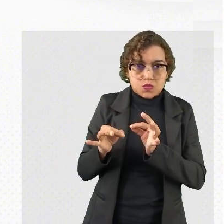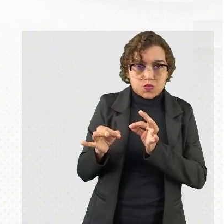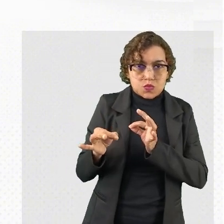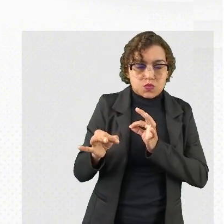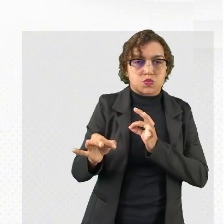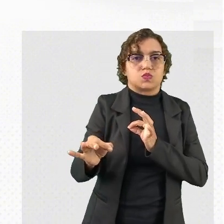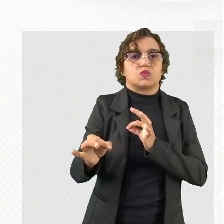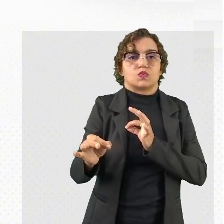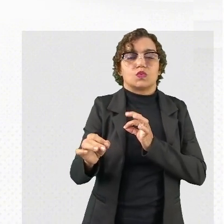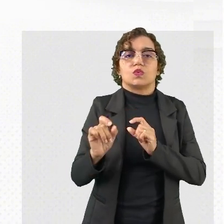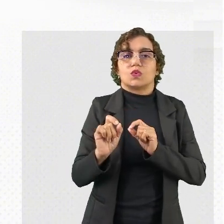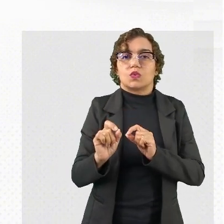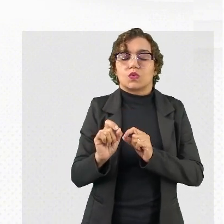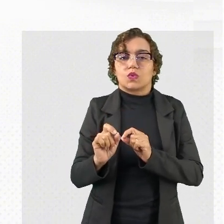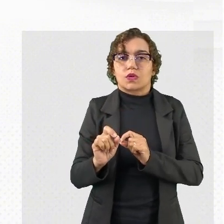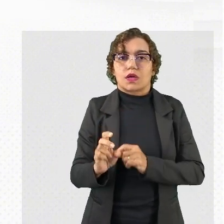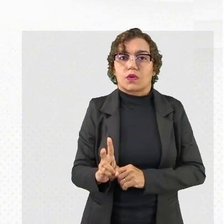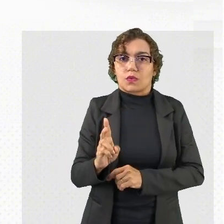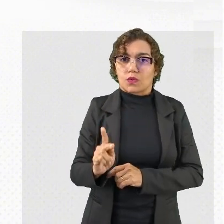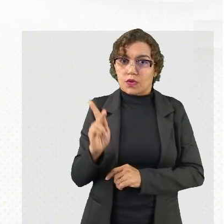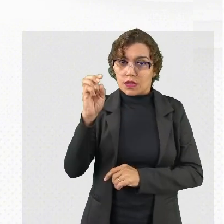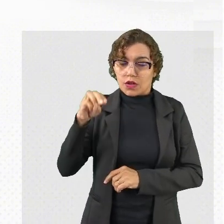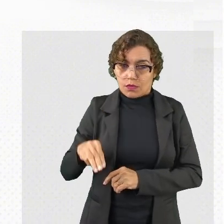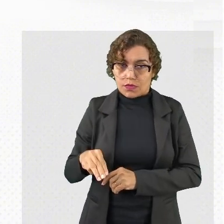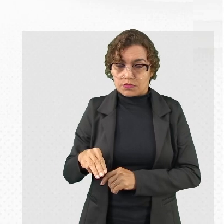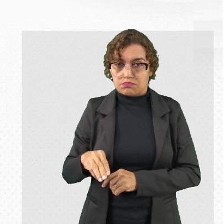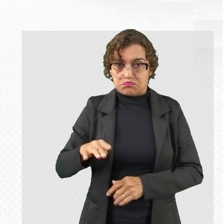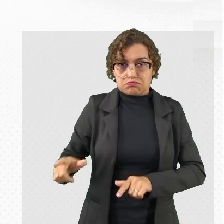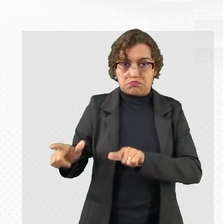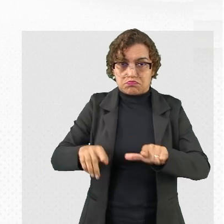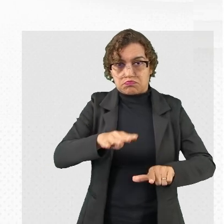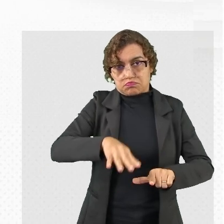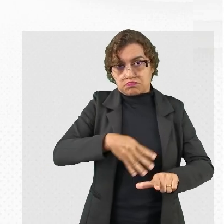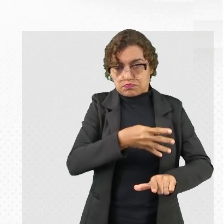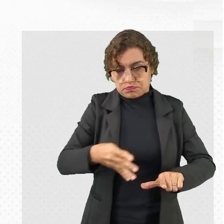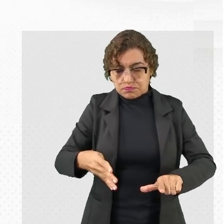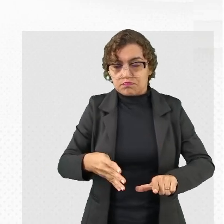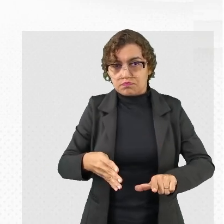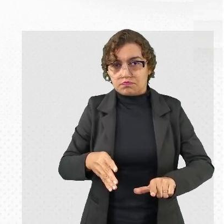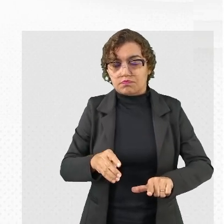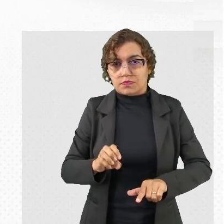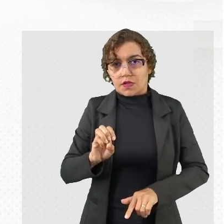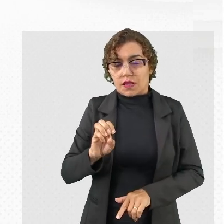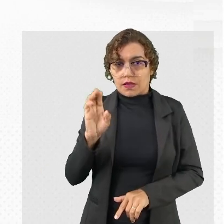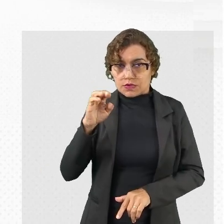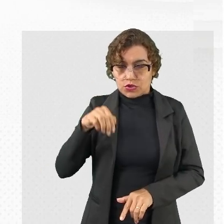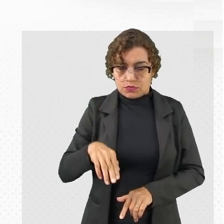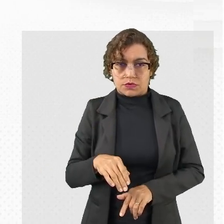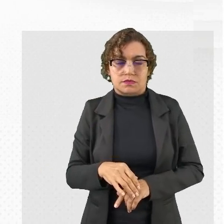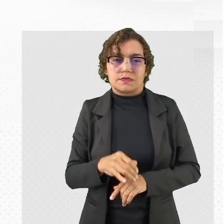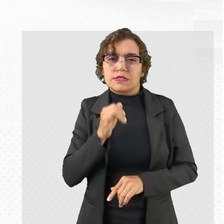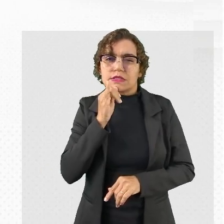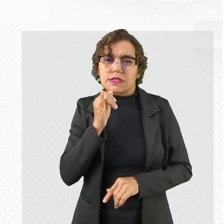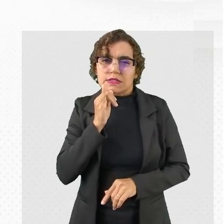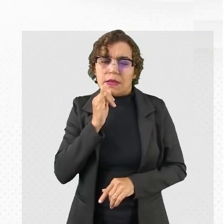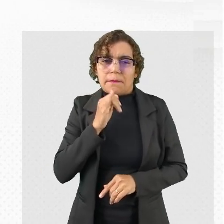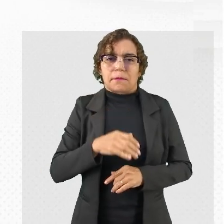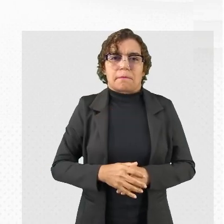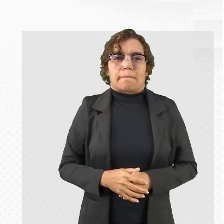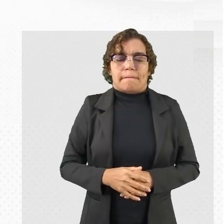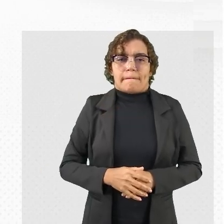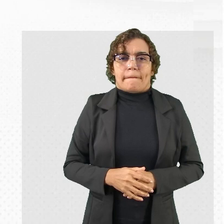por centímetro naquela nossa escala lá de unidade medida. Tá? É a penúltima maior distância,